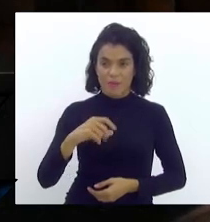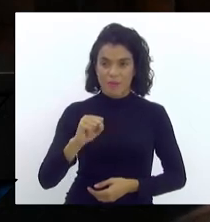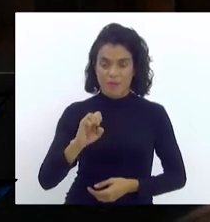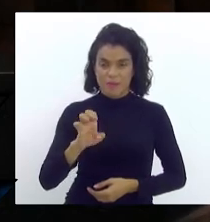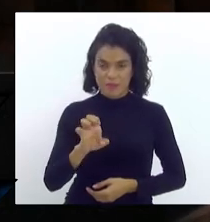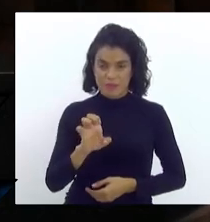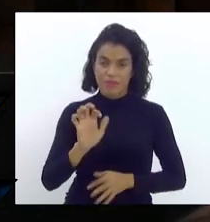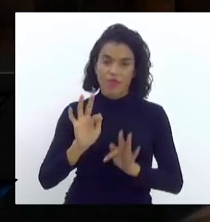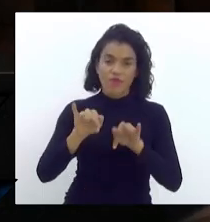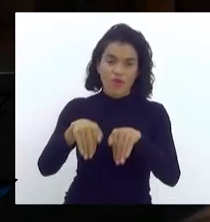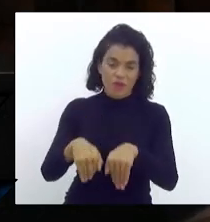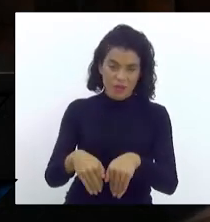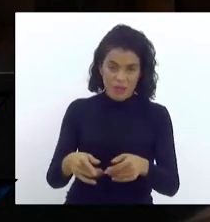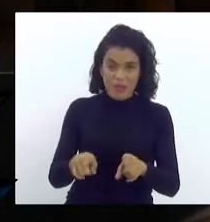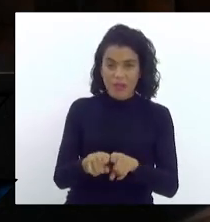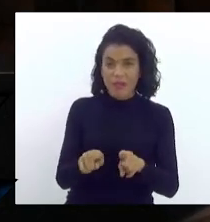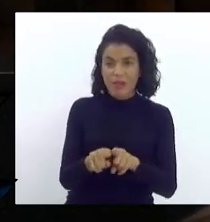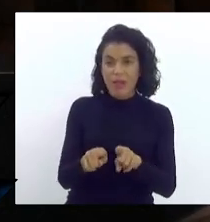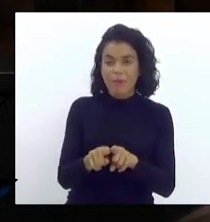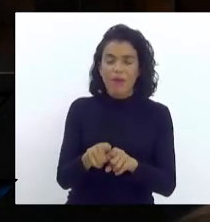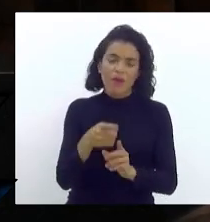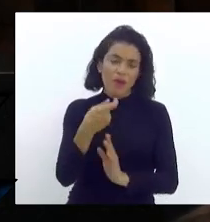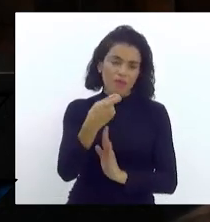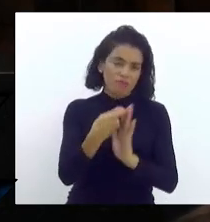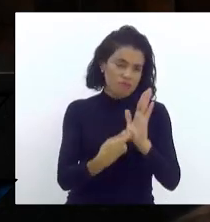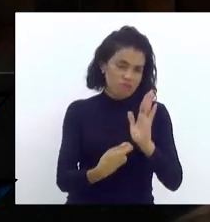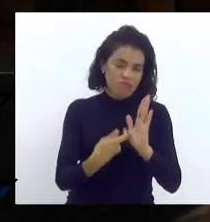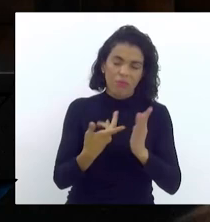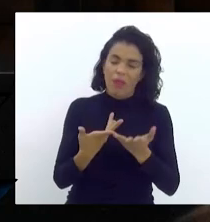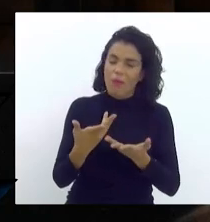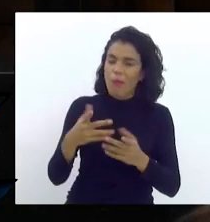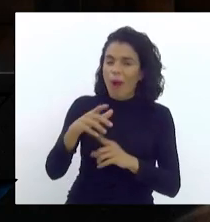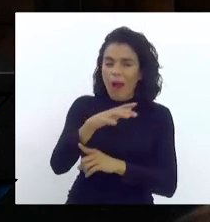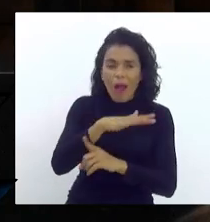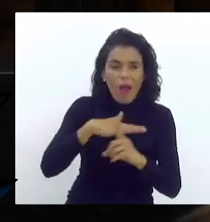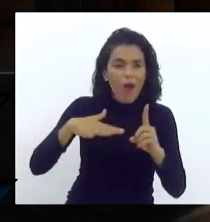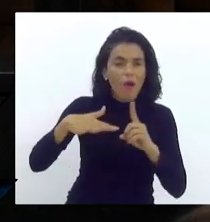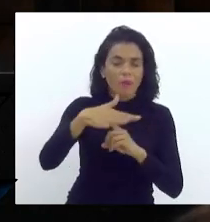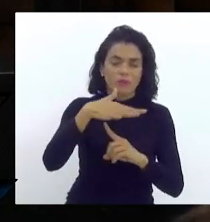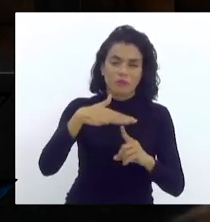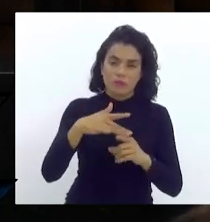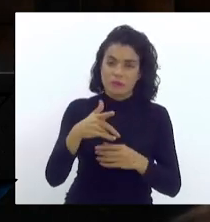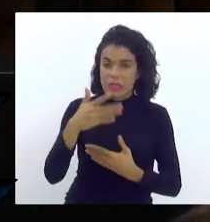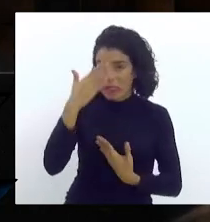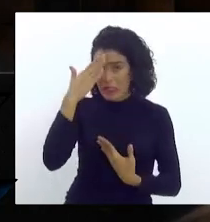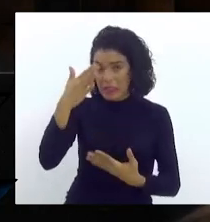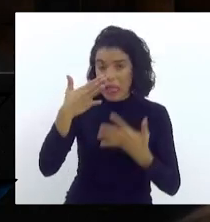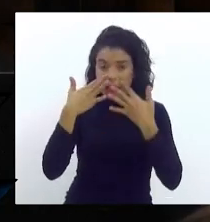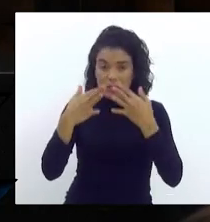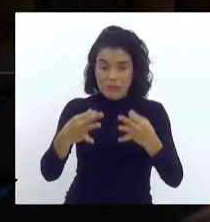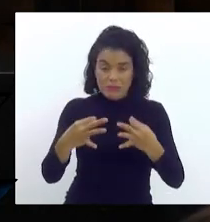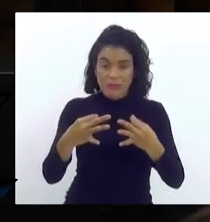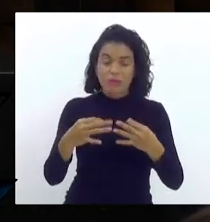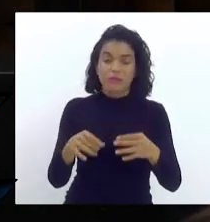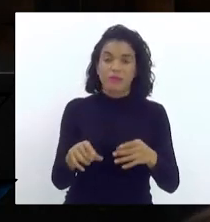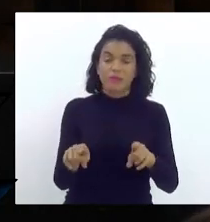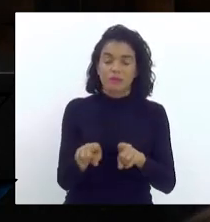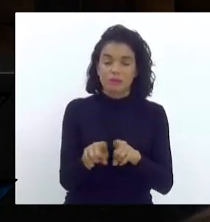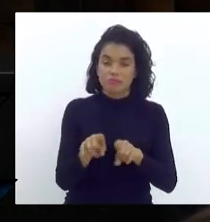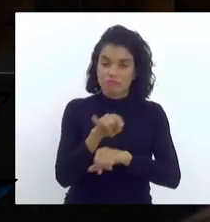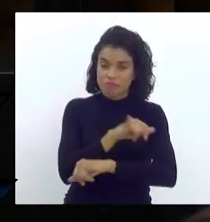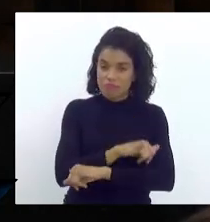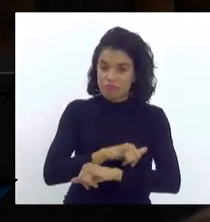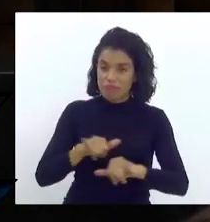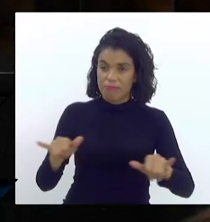esse livro e faz muitas obras sociais. Portanto, eu quero agradecer muito pela atenção de vocês e dizer a